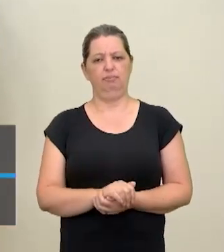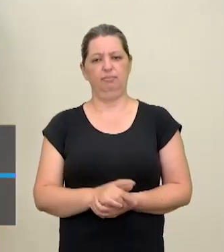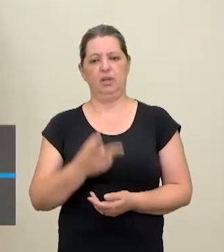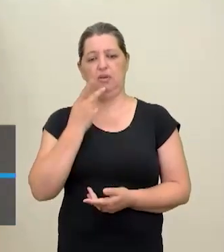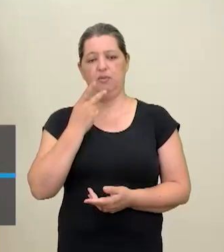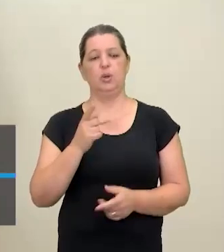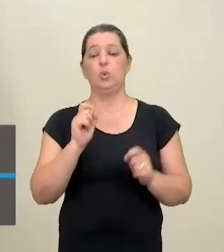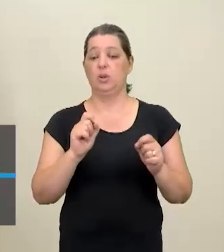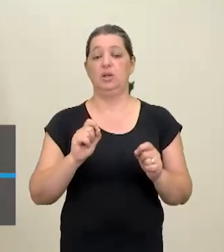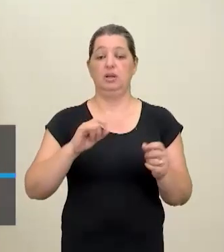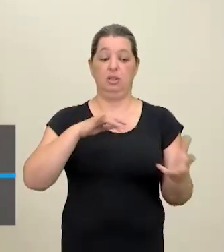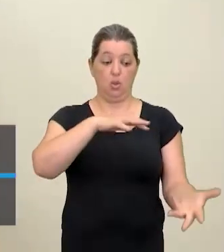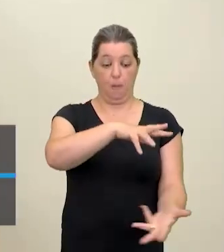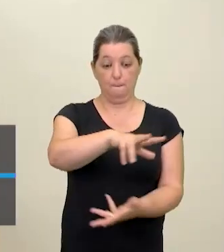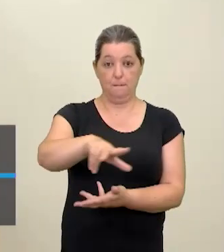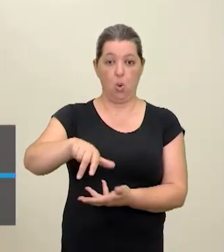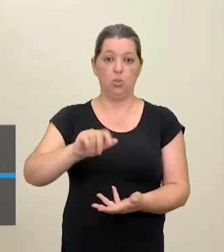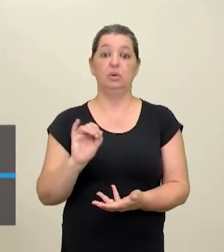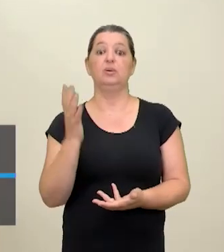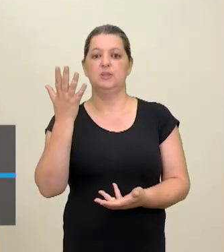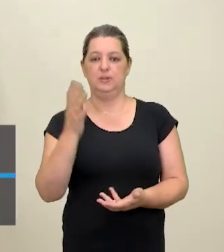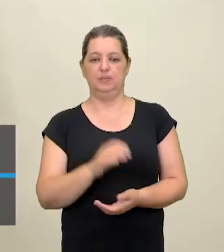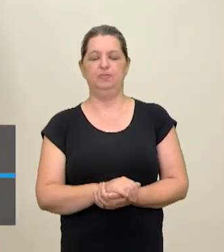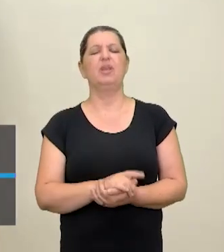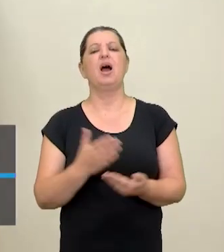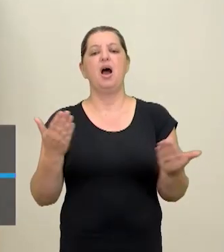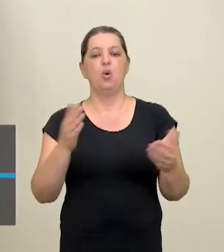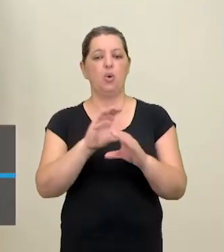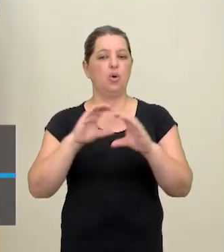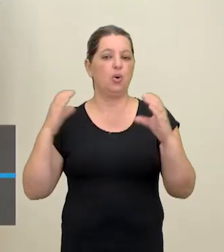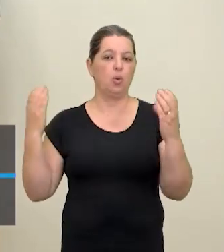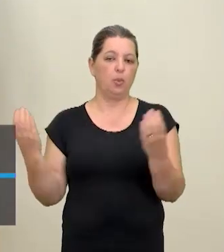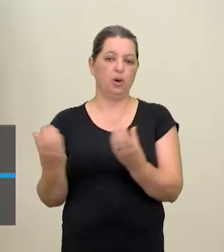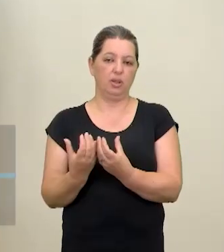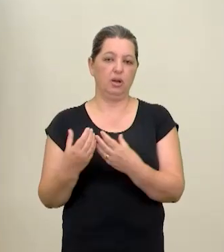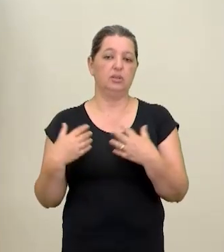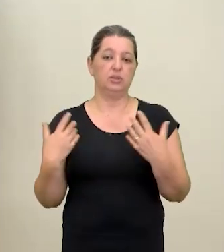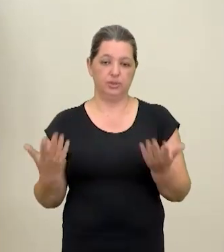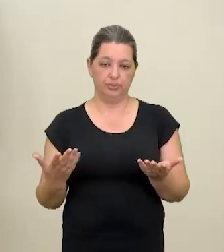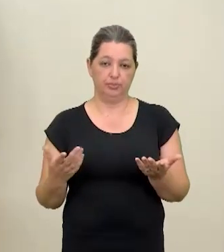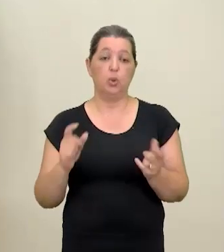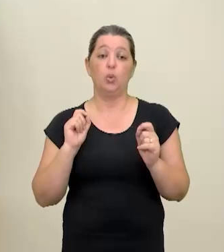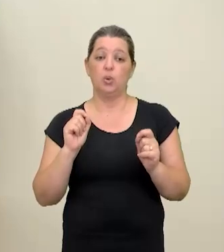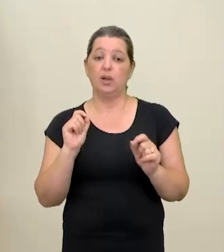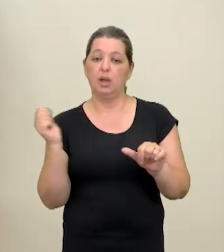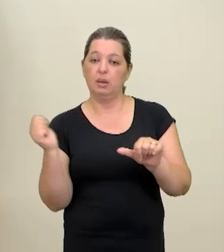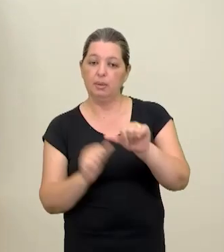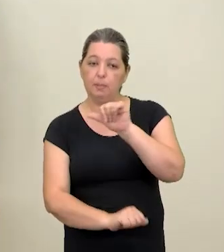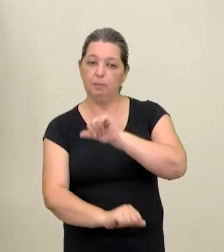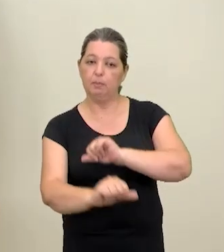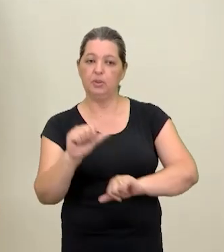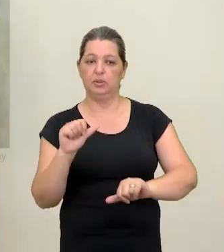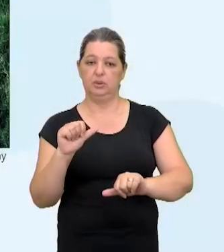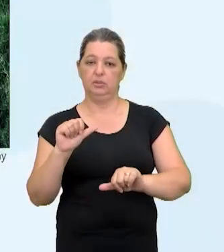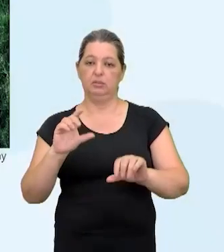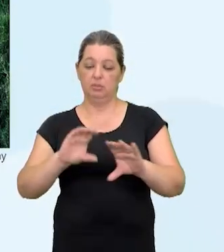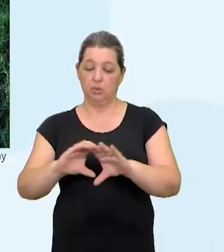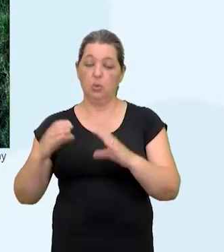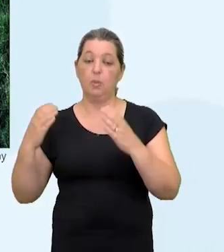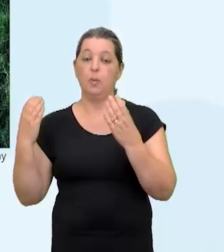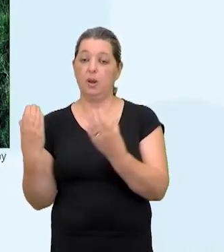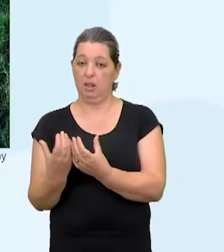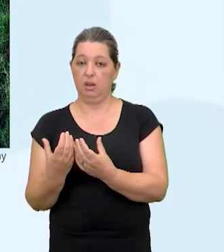mundo. Agora vamos falar da nossa comunidade. Então, quais foram as mudanças que atingiram aí a